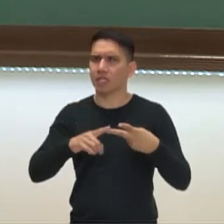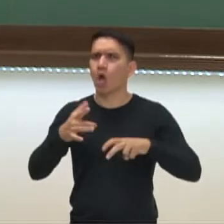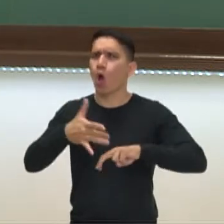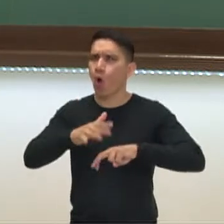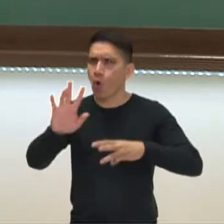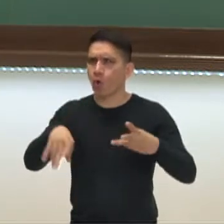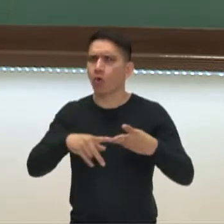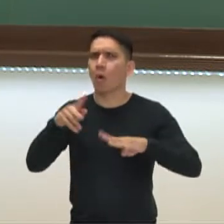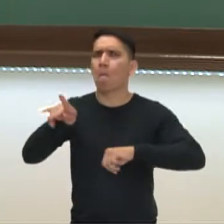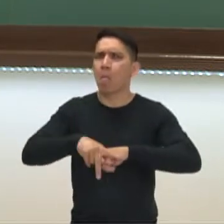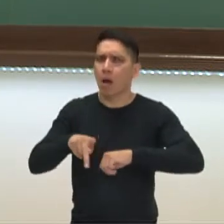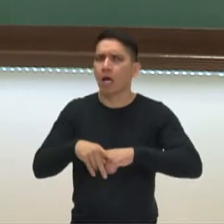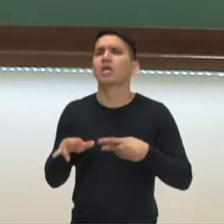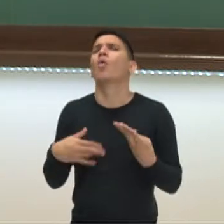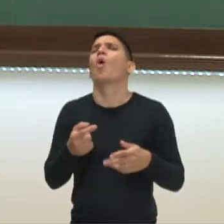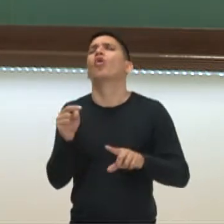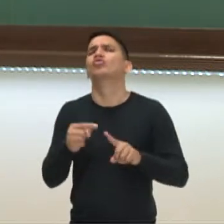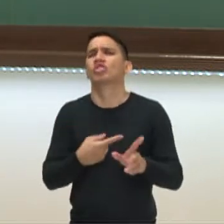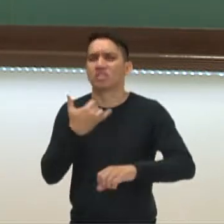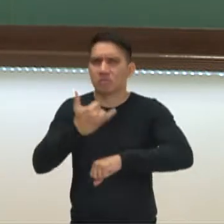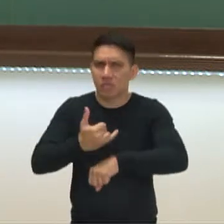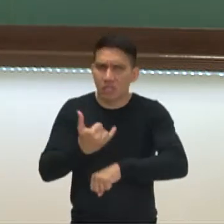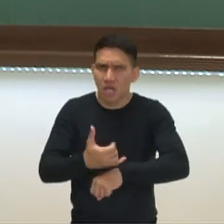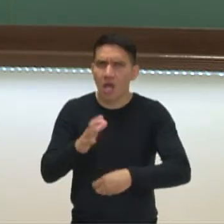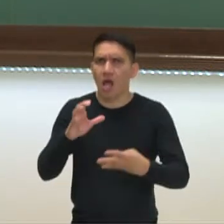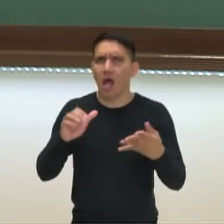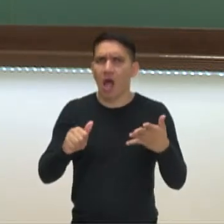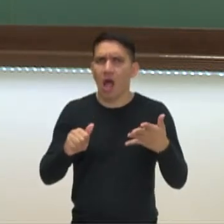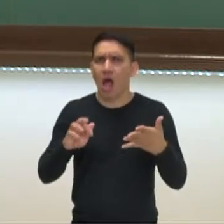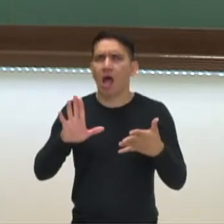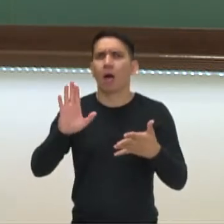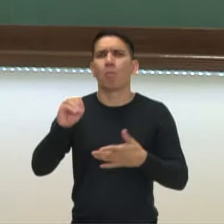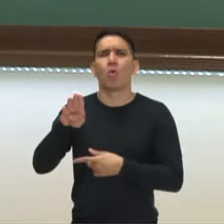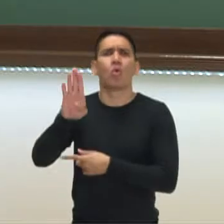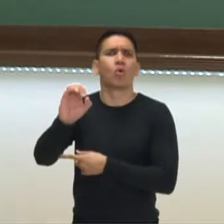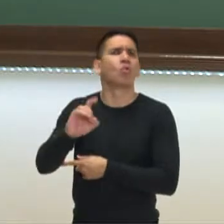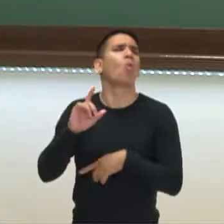de metal é ali condutor? Ou é carbono, né? Que também é condutor?